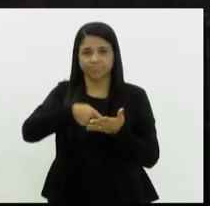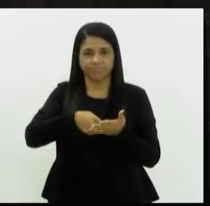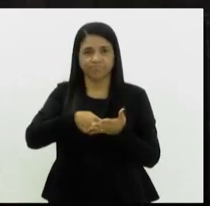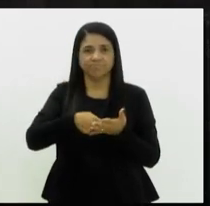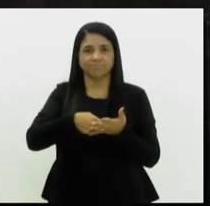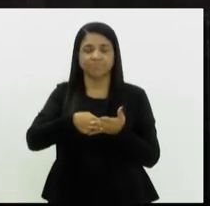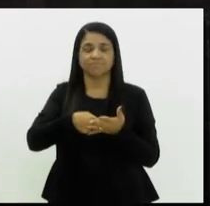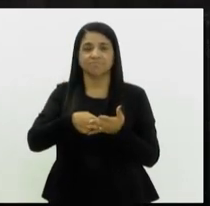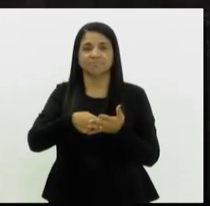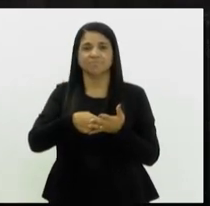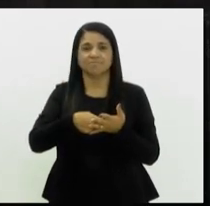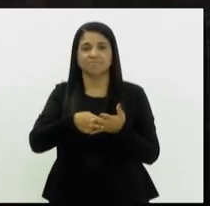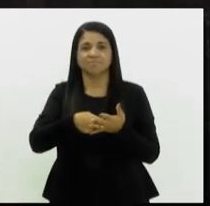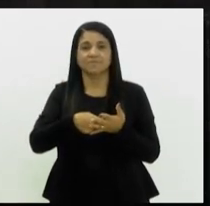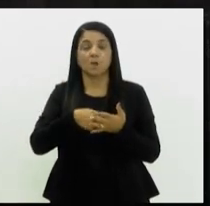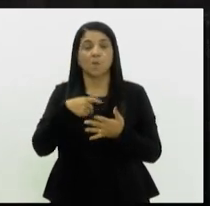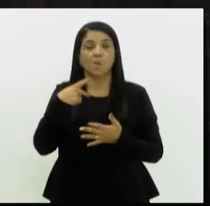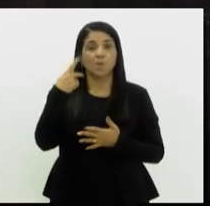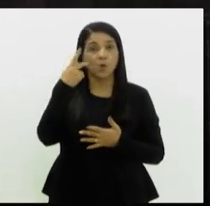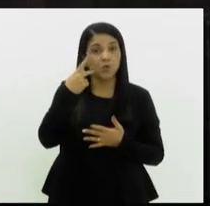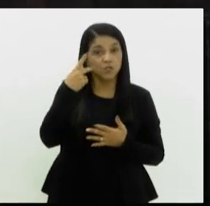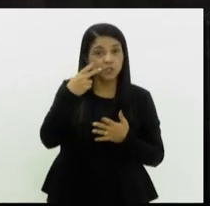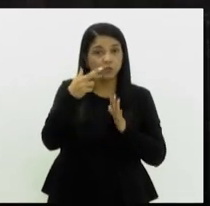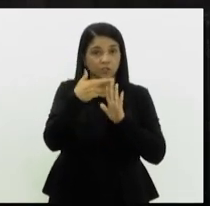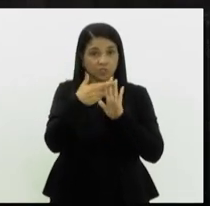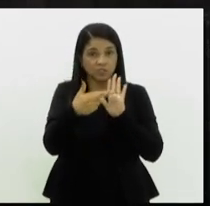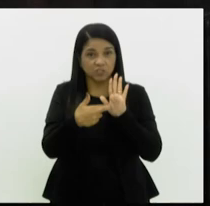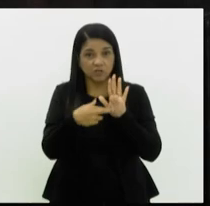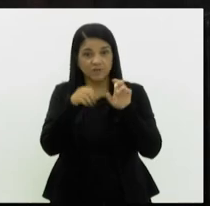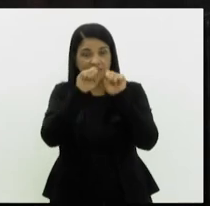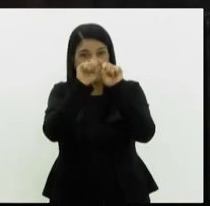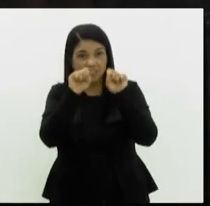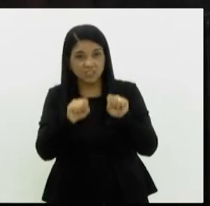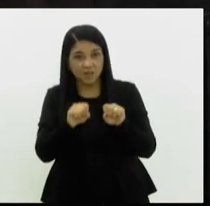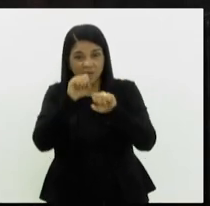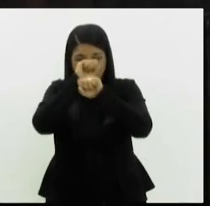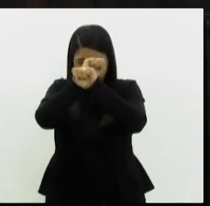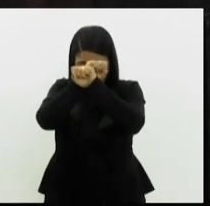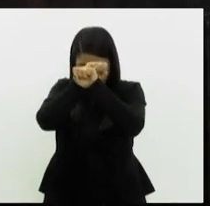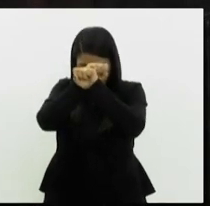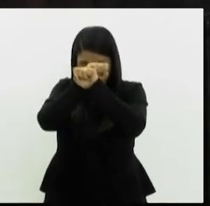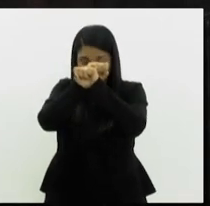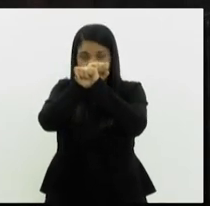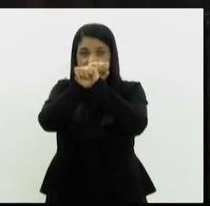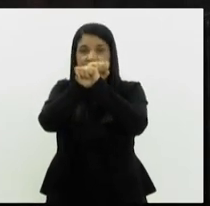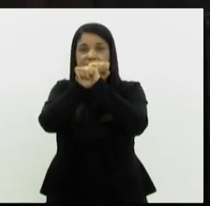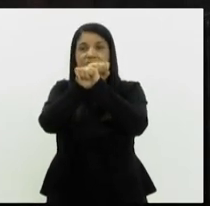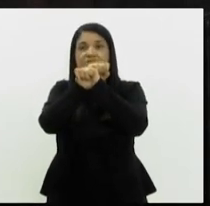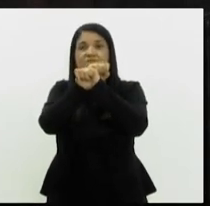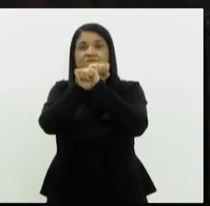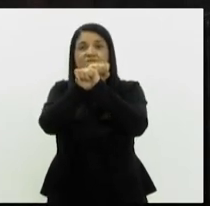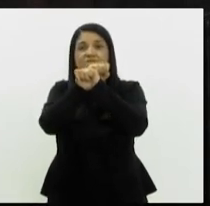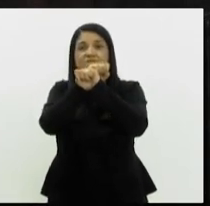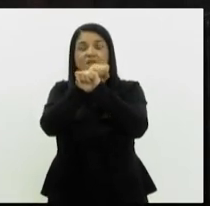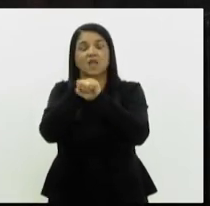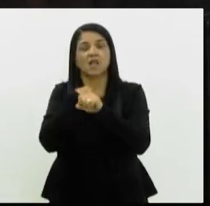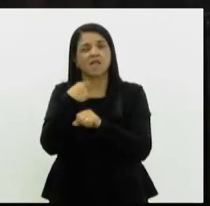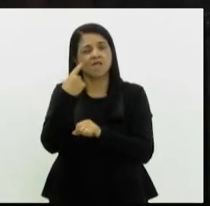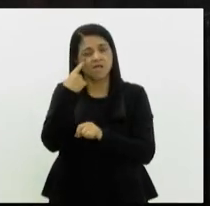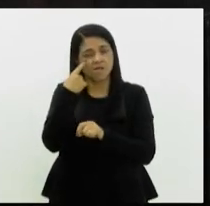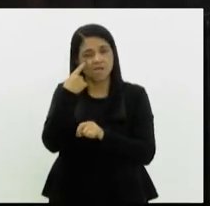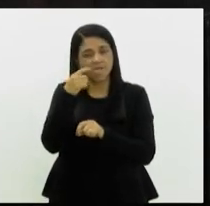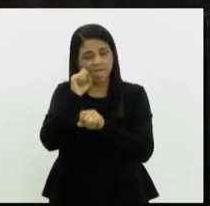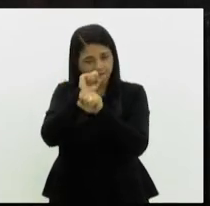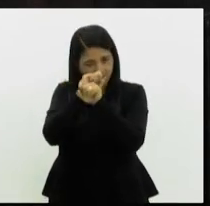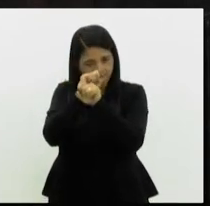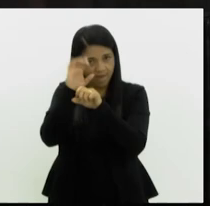regimes políticos e o grande sistema escravocrata, porque o grande sistema escravocrata ele previa que na